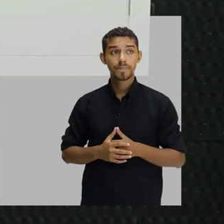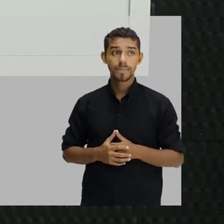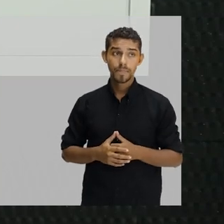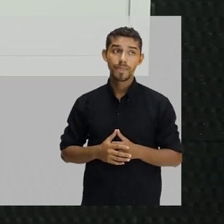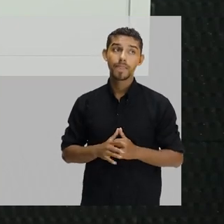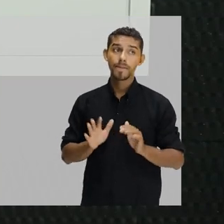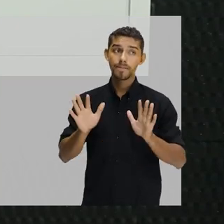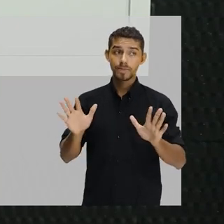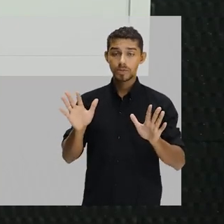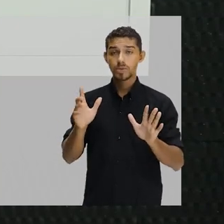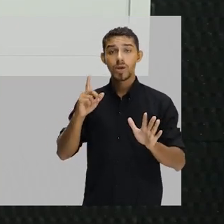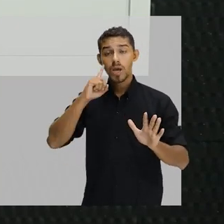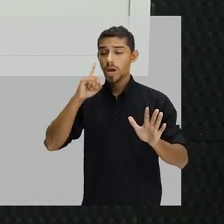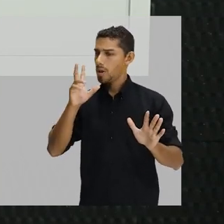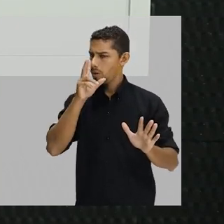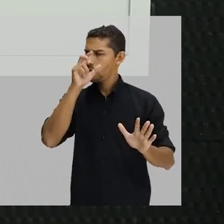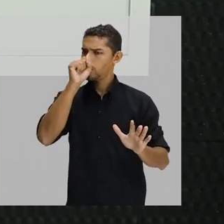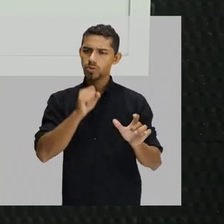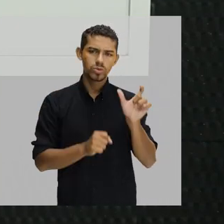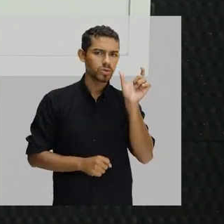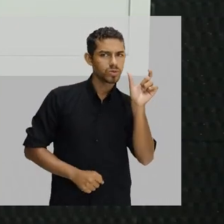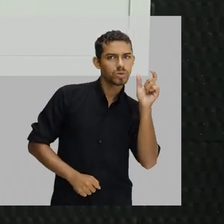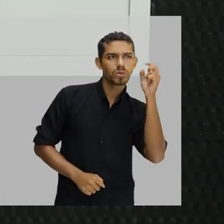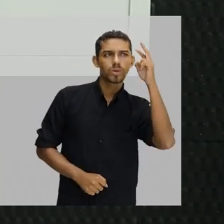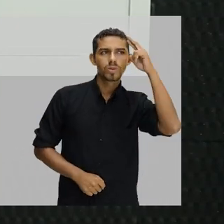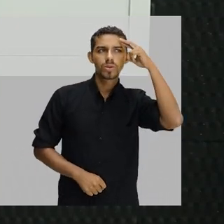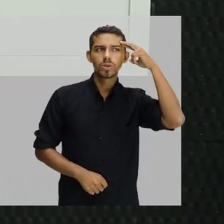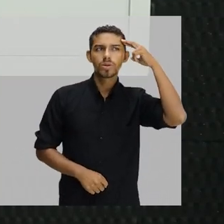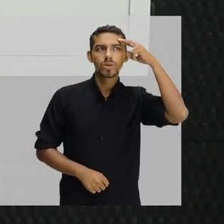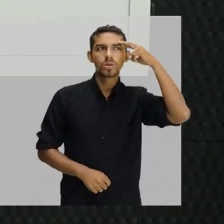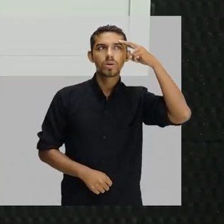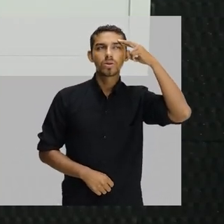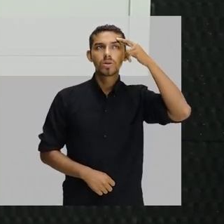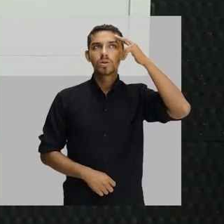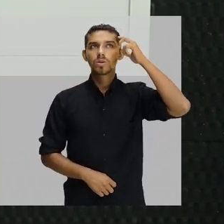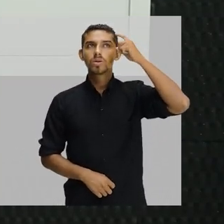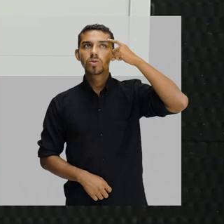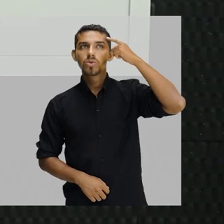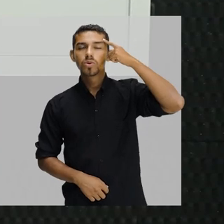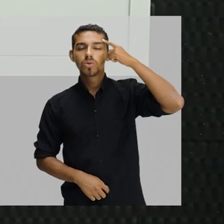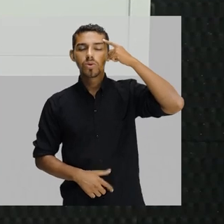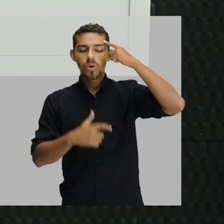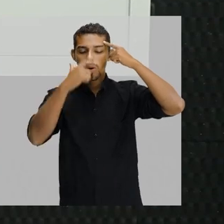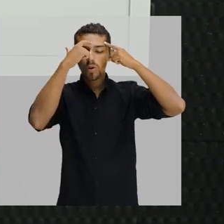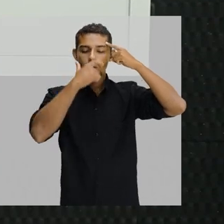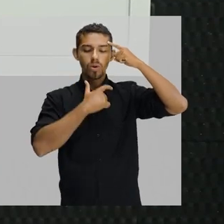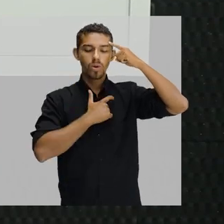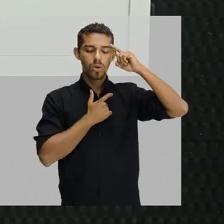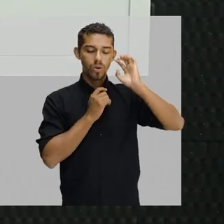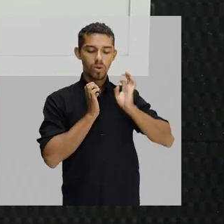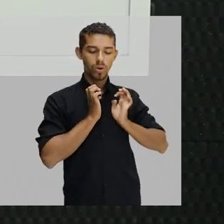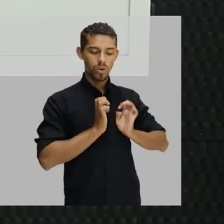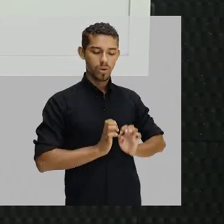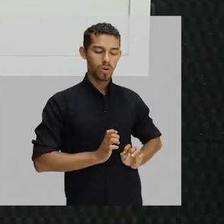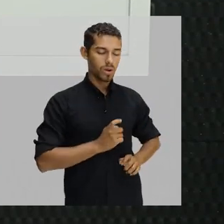Então, obviamente, você tem um poder de reflexão, olha só aqui, em que ele está,